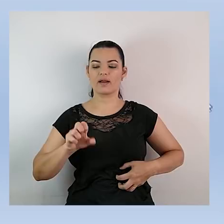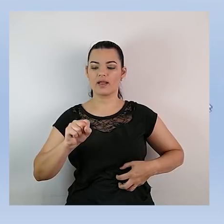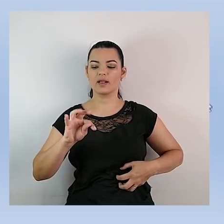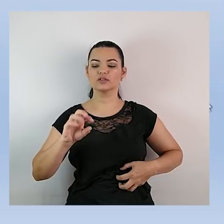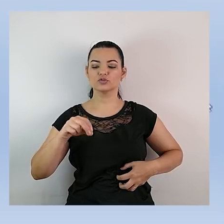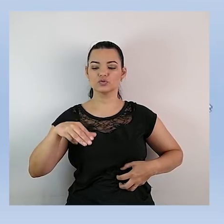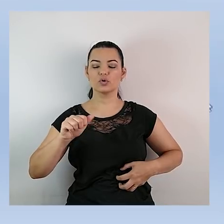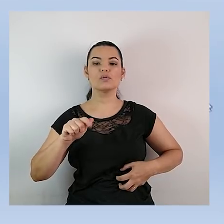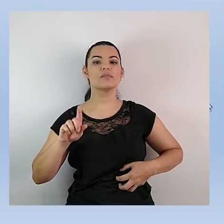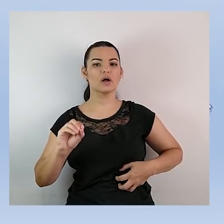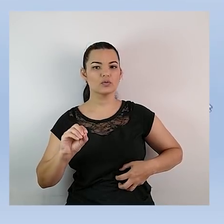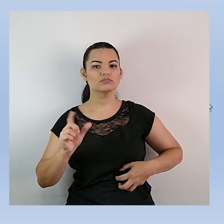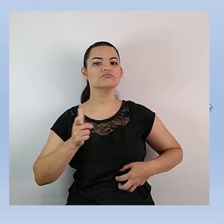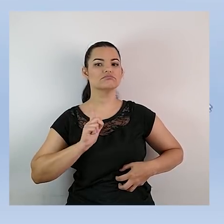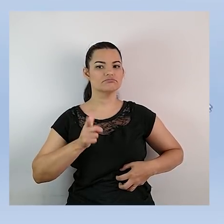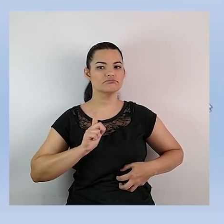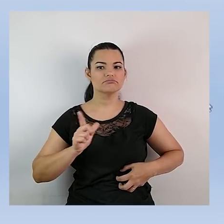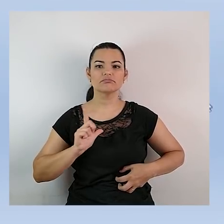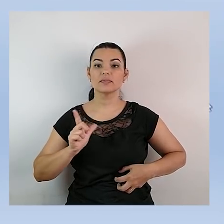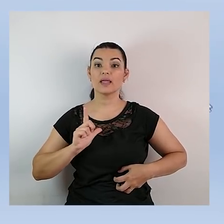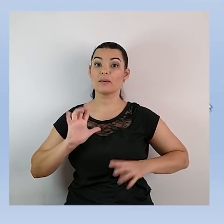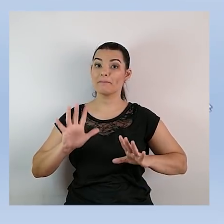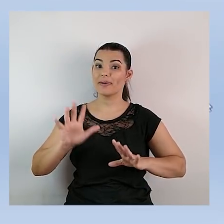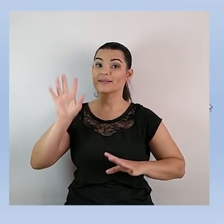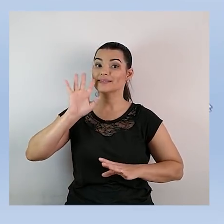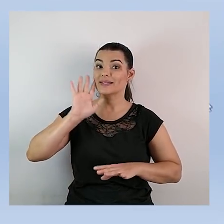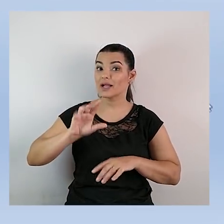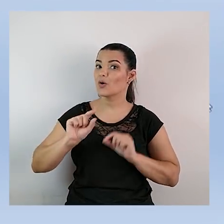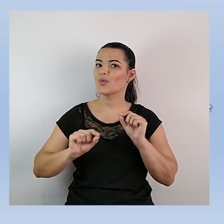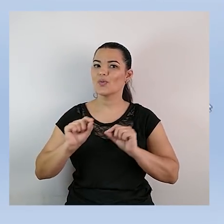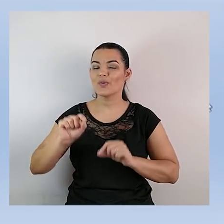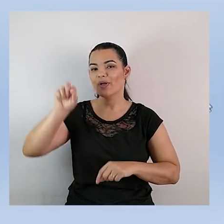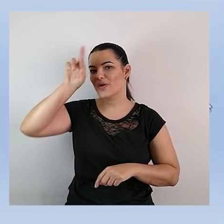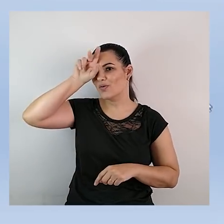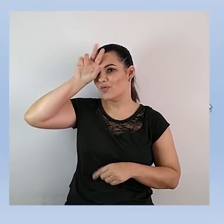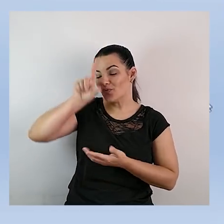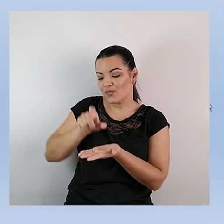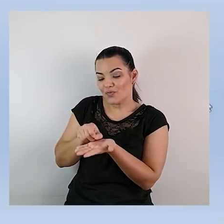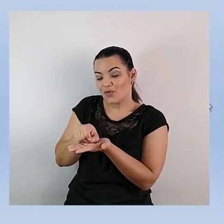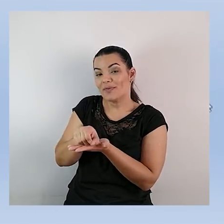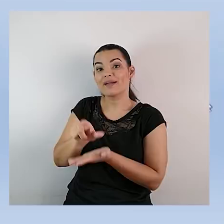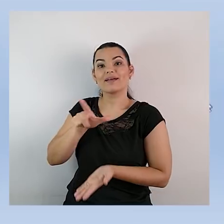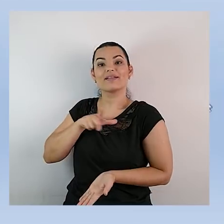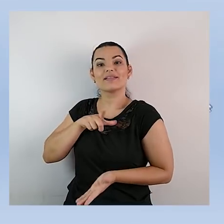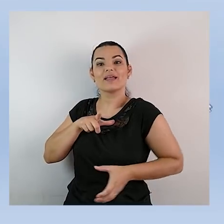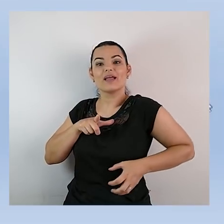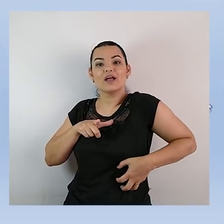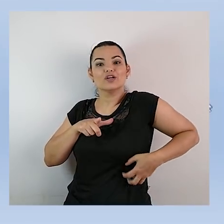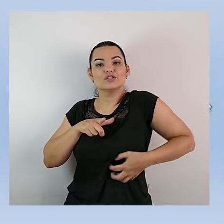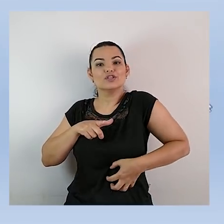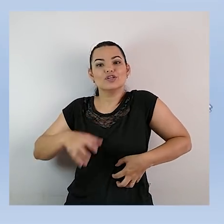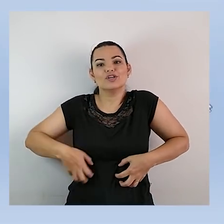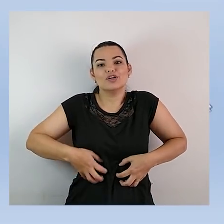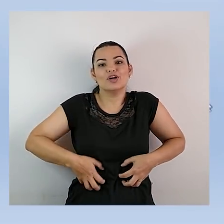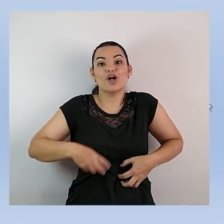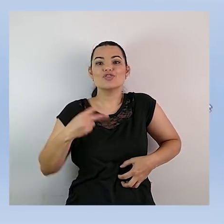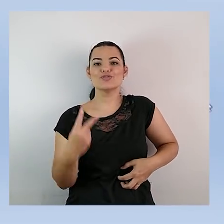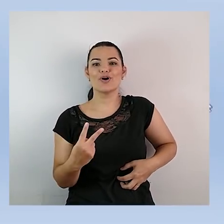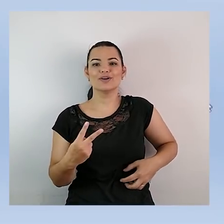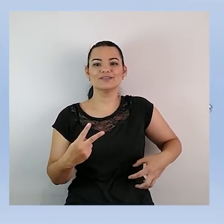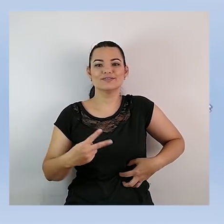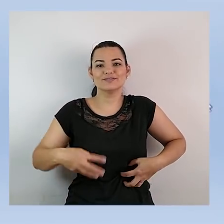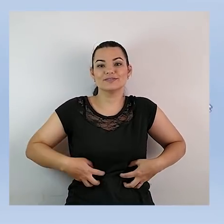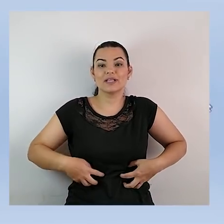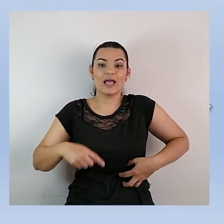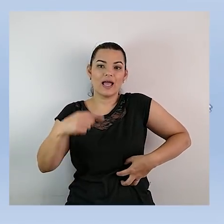digestão. E olha só que legal, a formiga, ela tem 2 estômagos. Um estômago que ela vai fazer a digestão, o processo